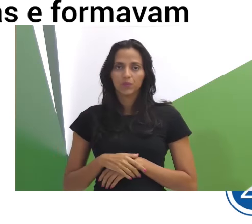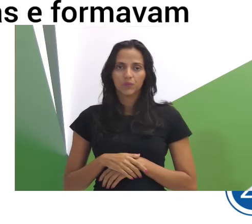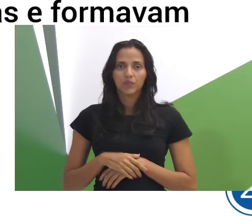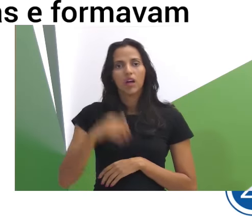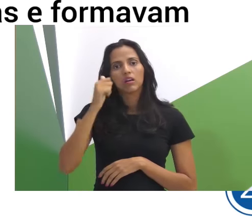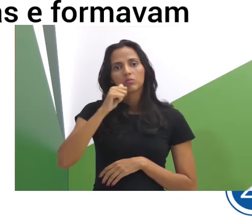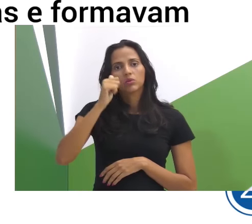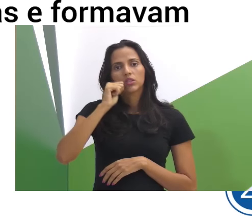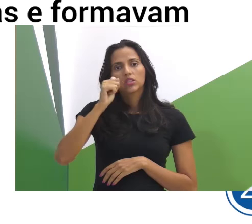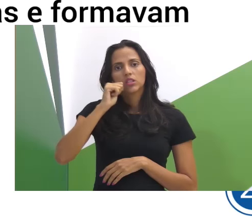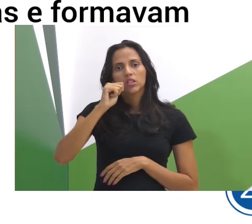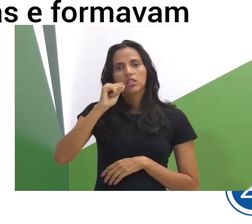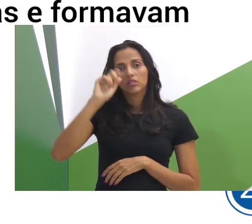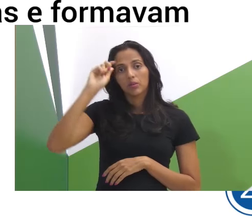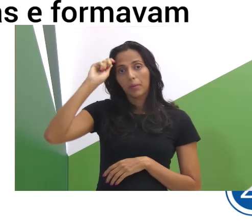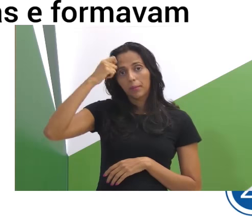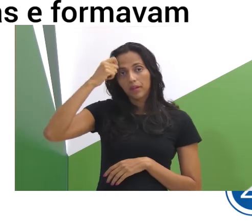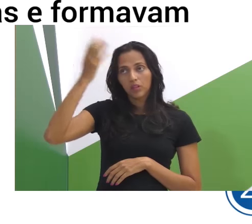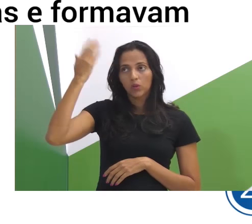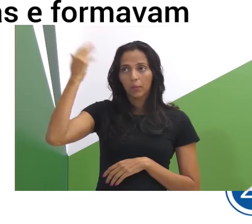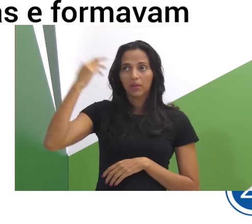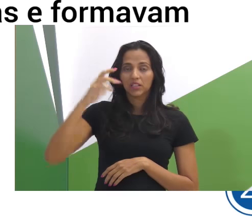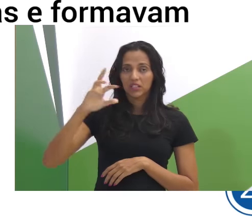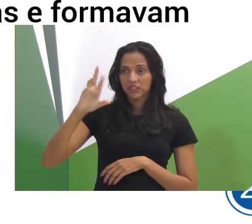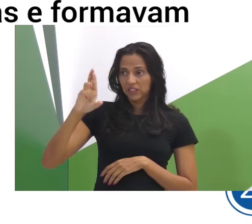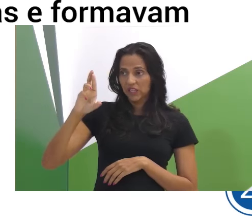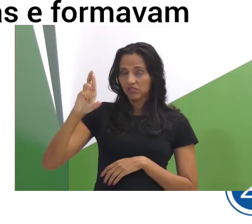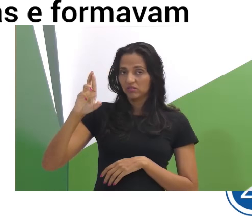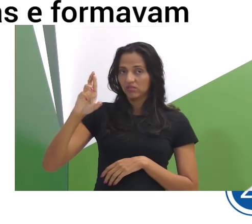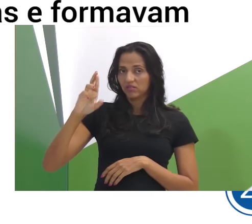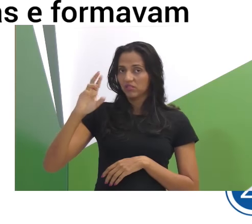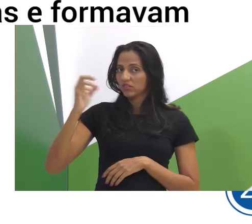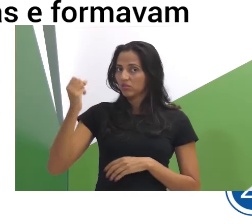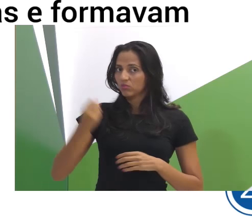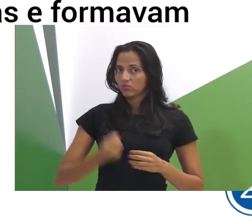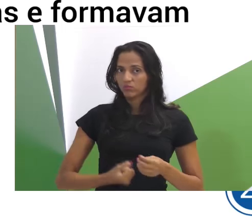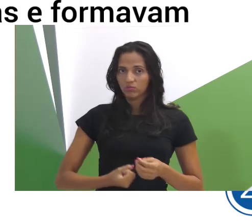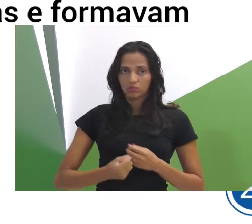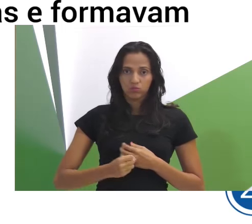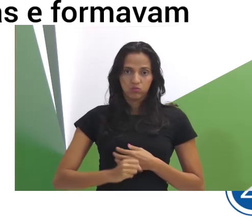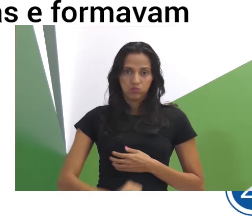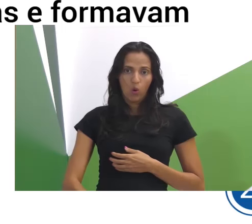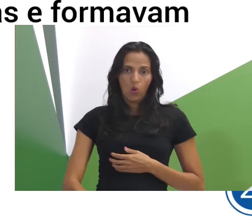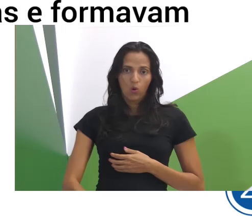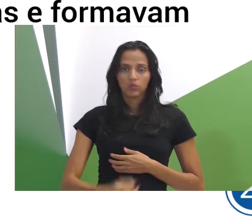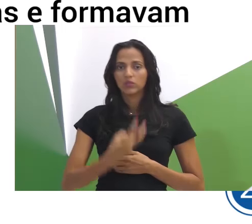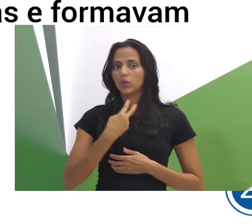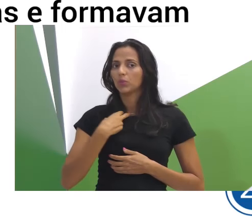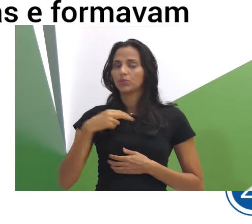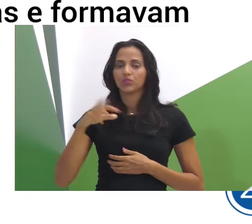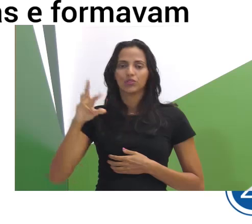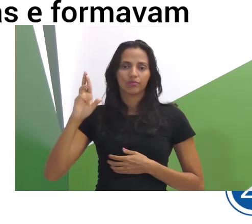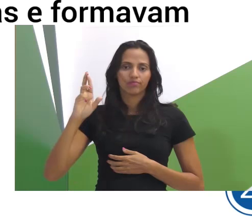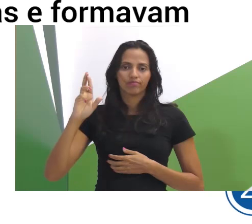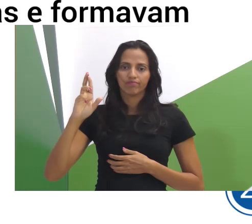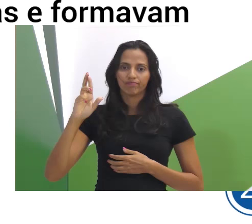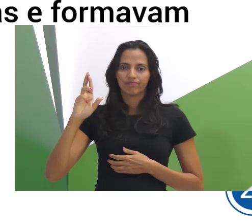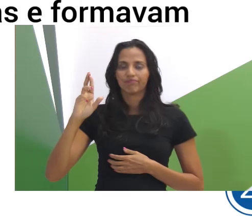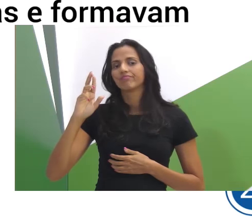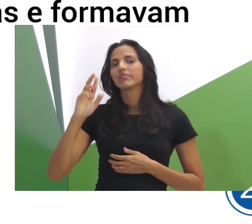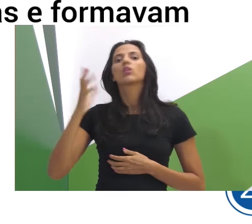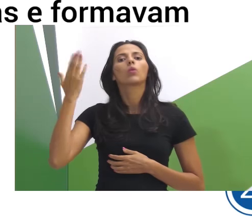mulheres que engravidam vão praticar o aborto. Tem um mito do comer barro, que eles comiam muito